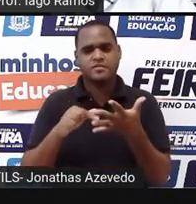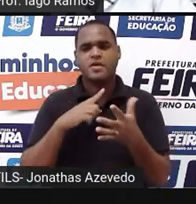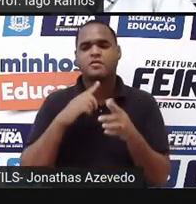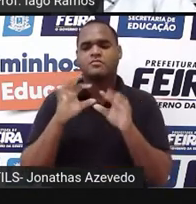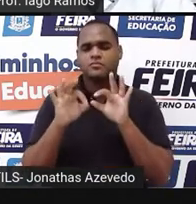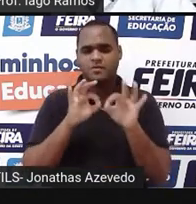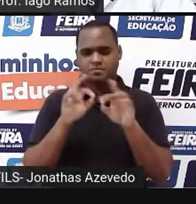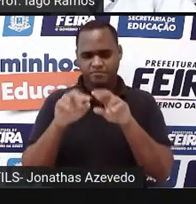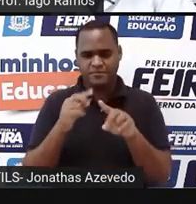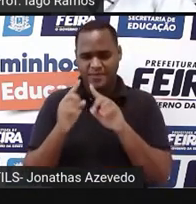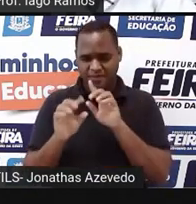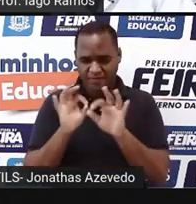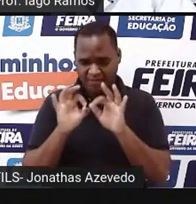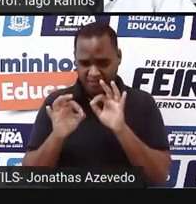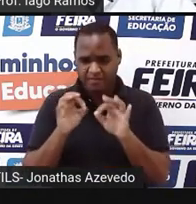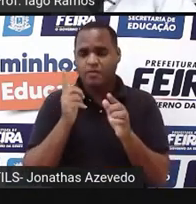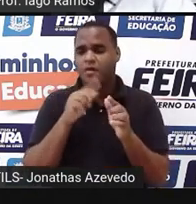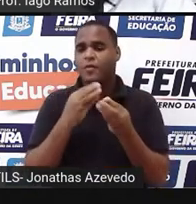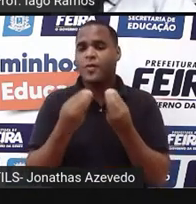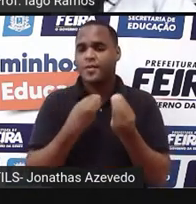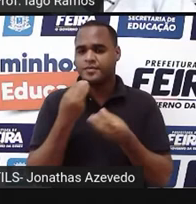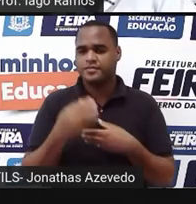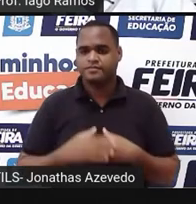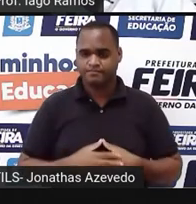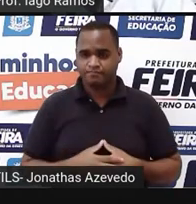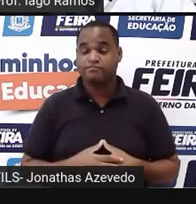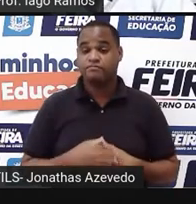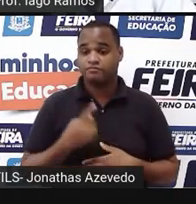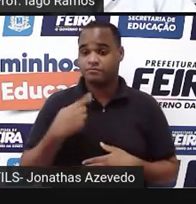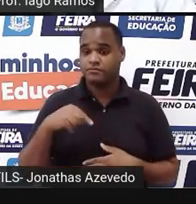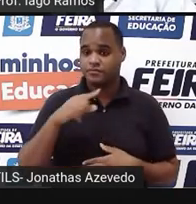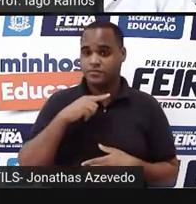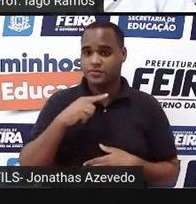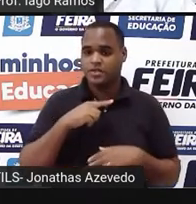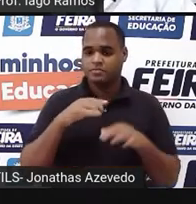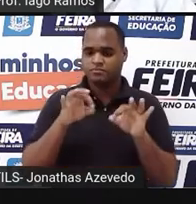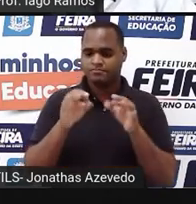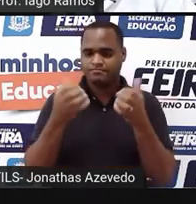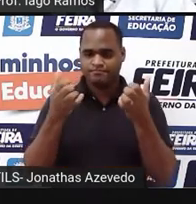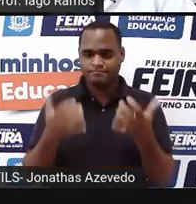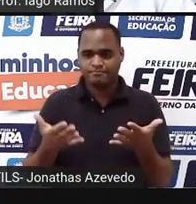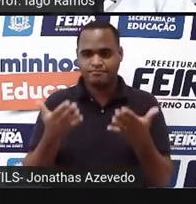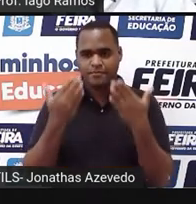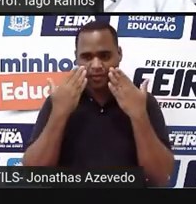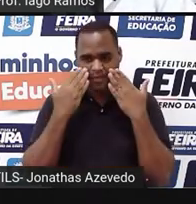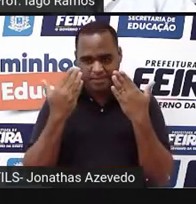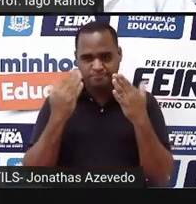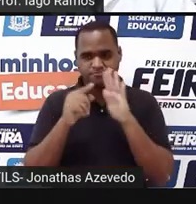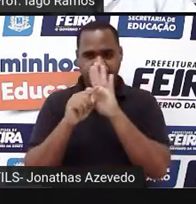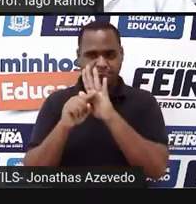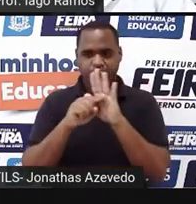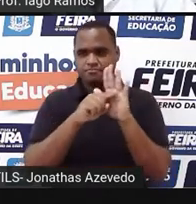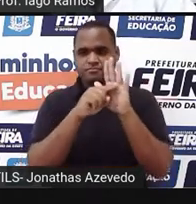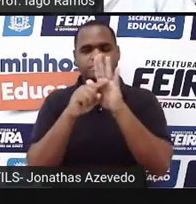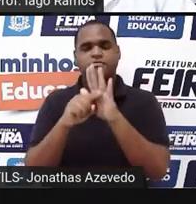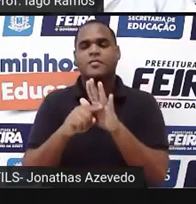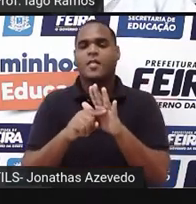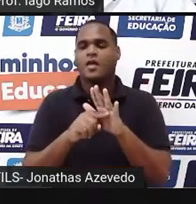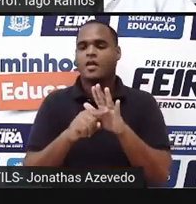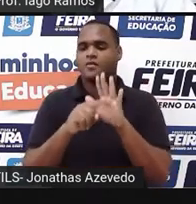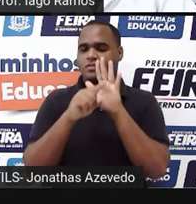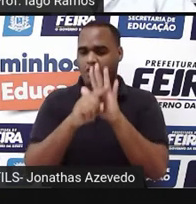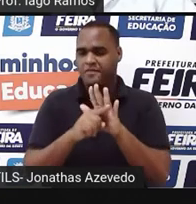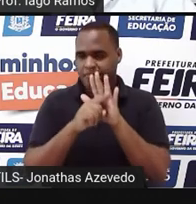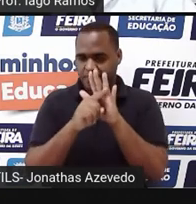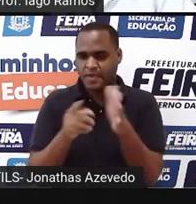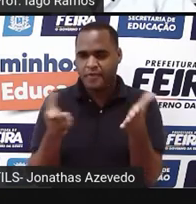grau? Pois bem, nós estamos aqui para te mostrar, né? E aí eu